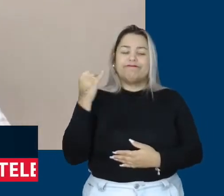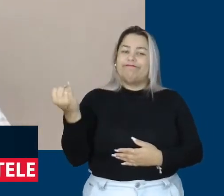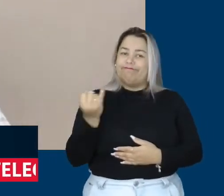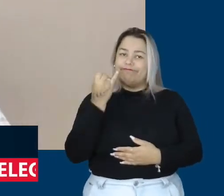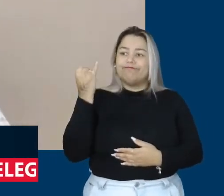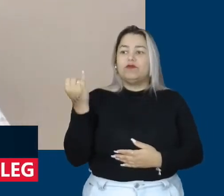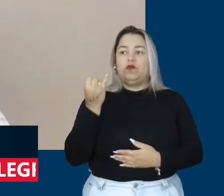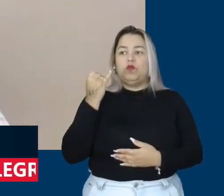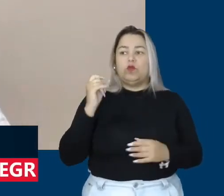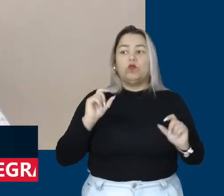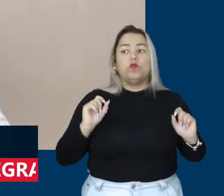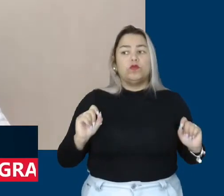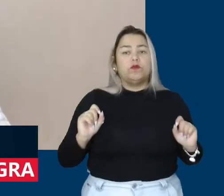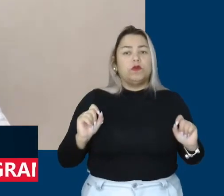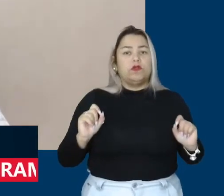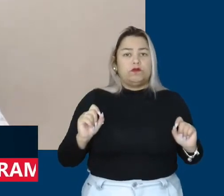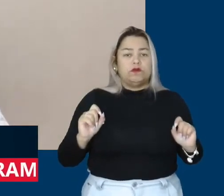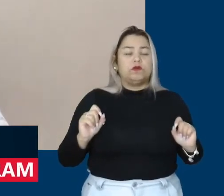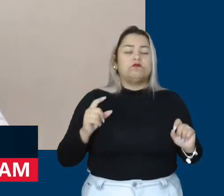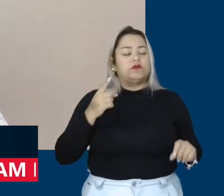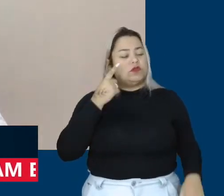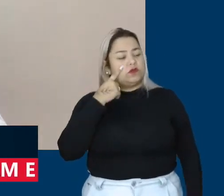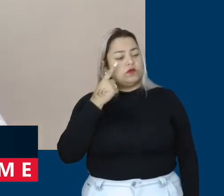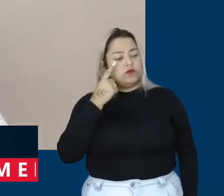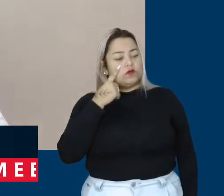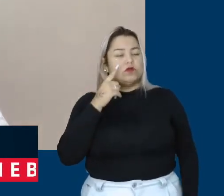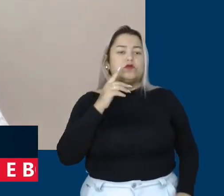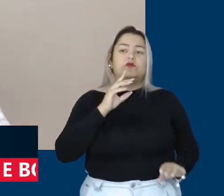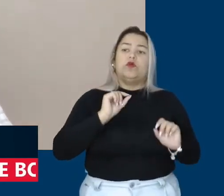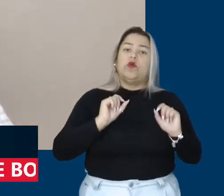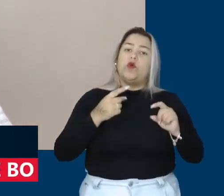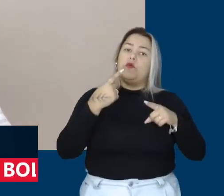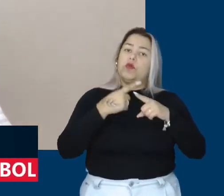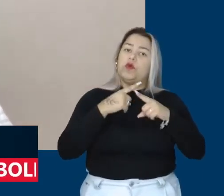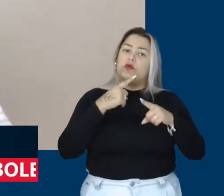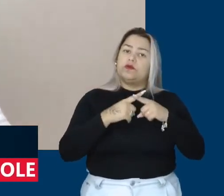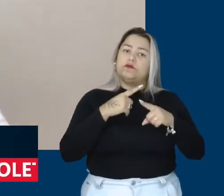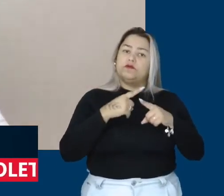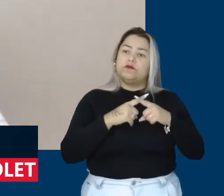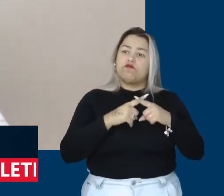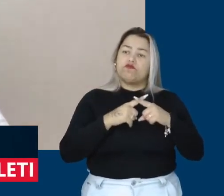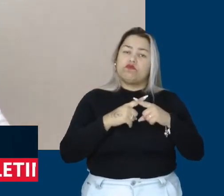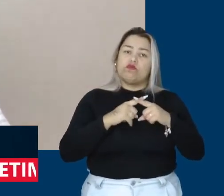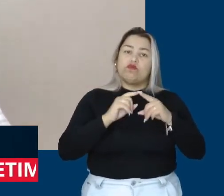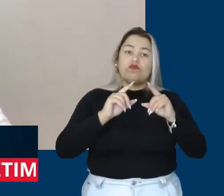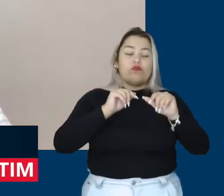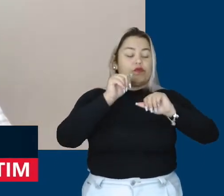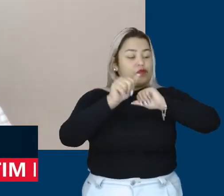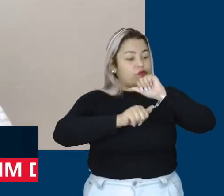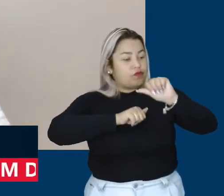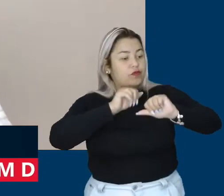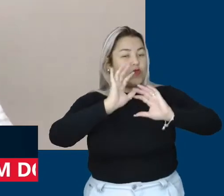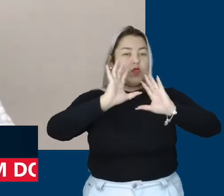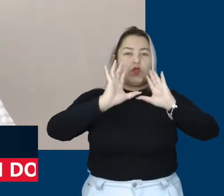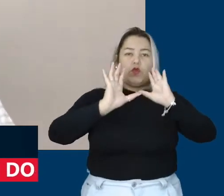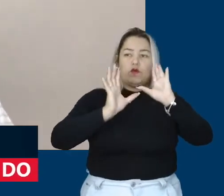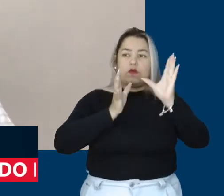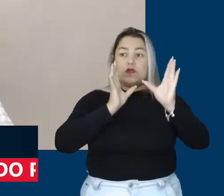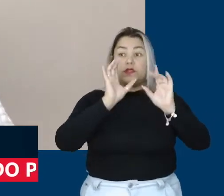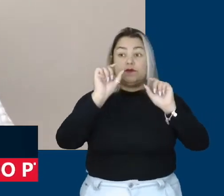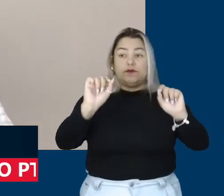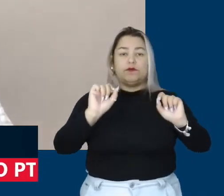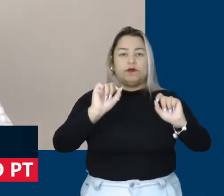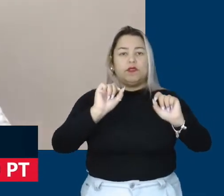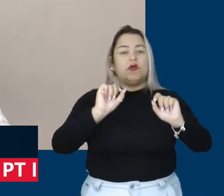levar também um tempo da nossa atenção, né? Porque os impactos das mudanças climáticas, os impactos da